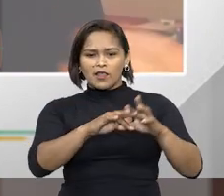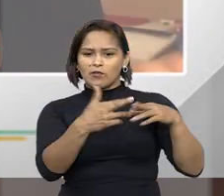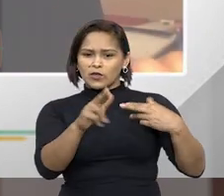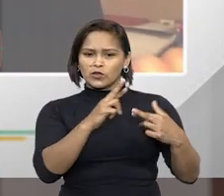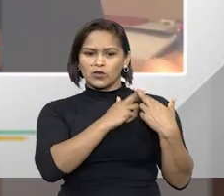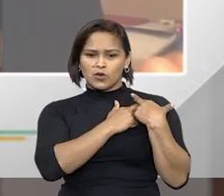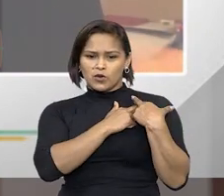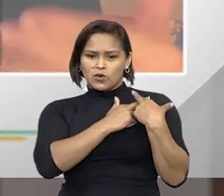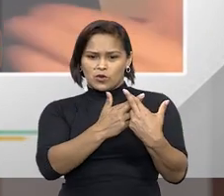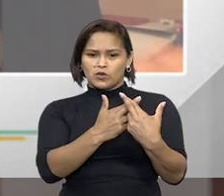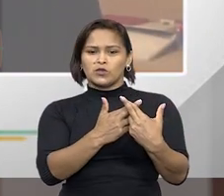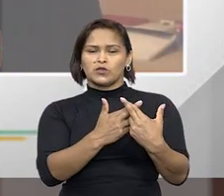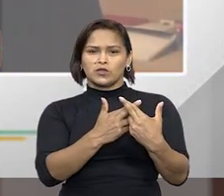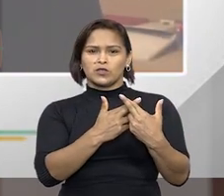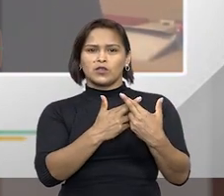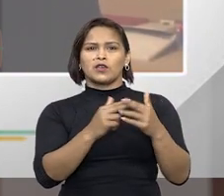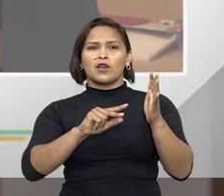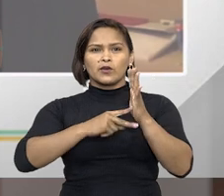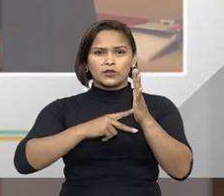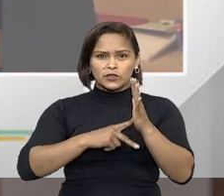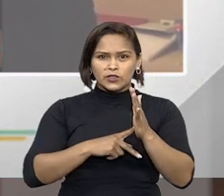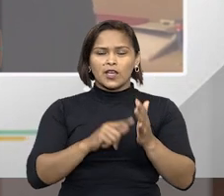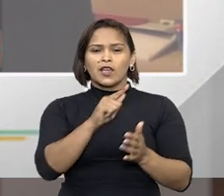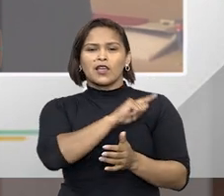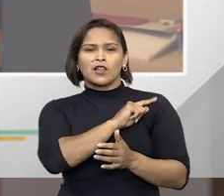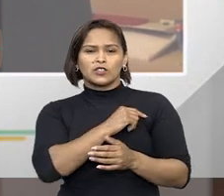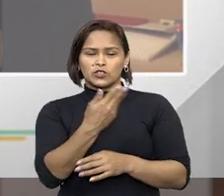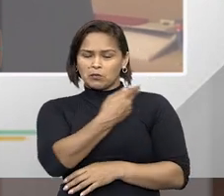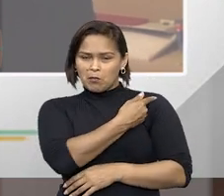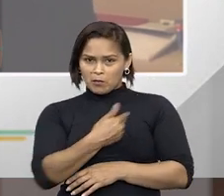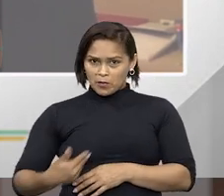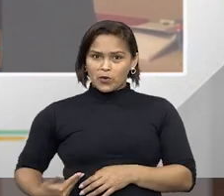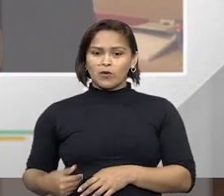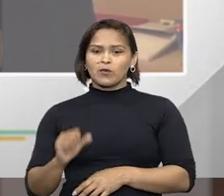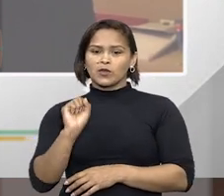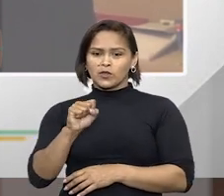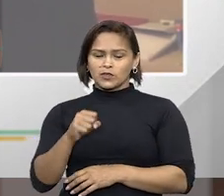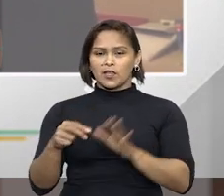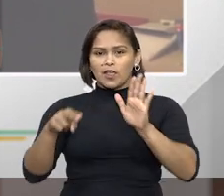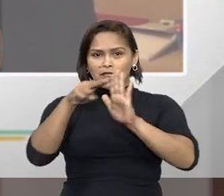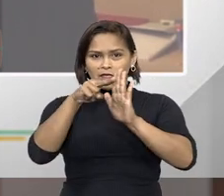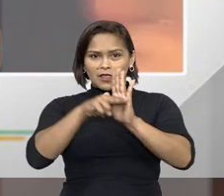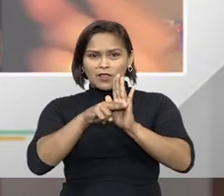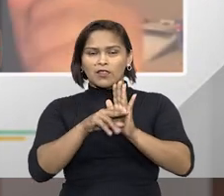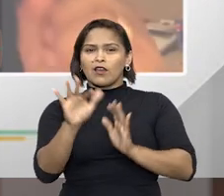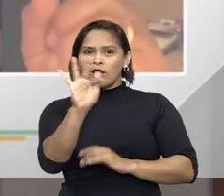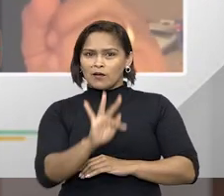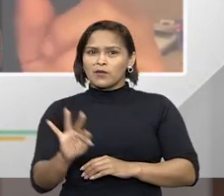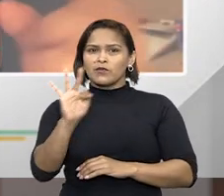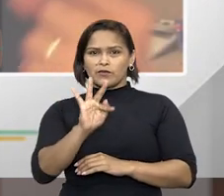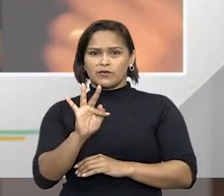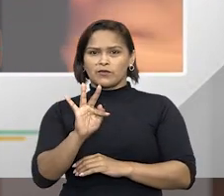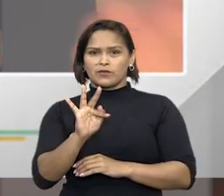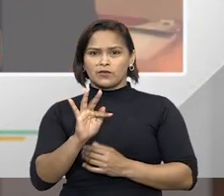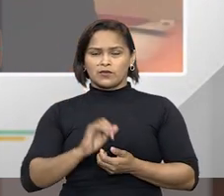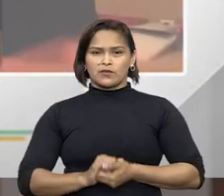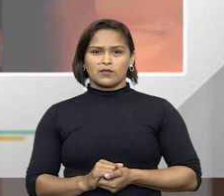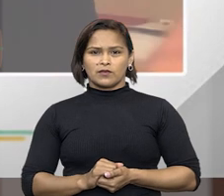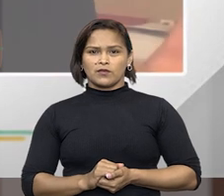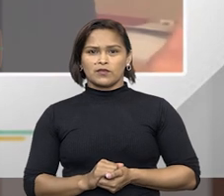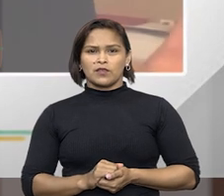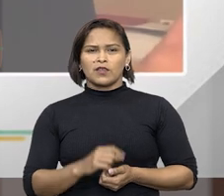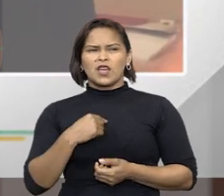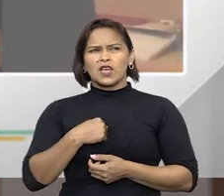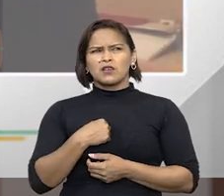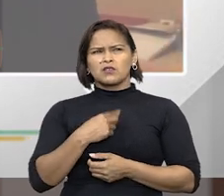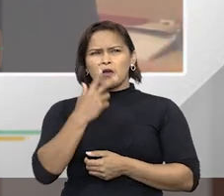ele é um agente público, por extensão da norma federal. Há, salvo engano, um precedente,